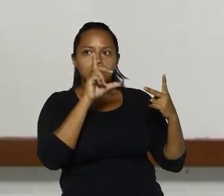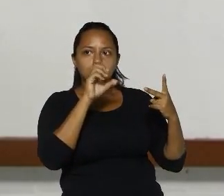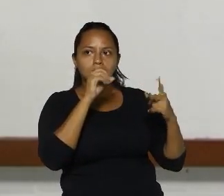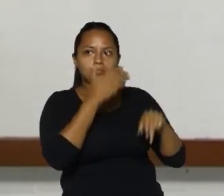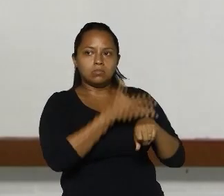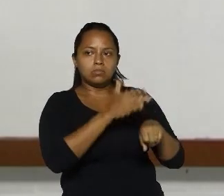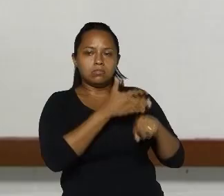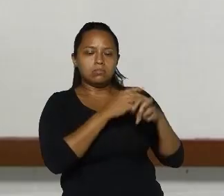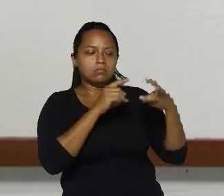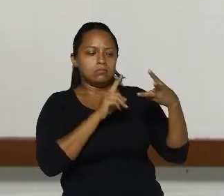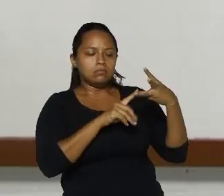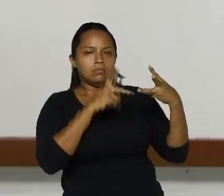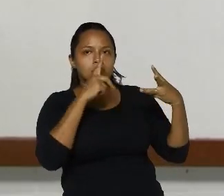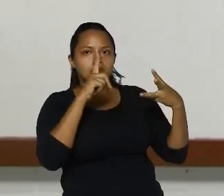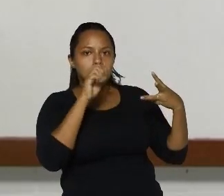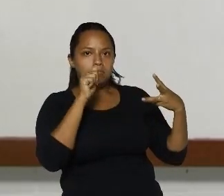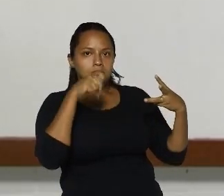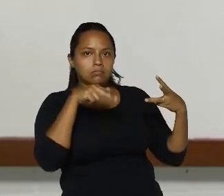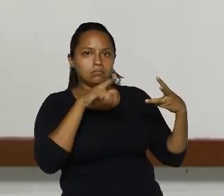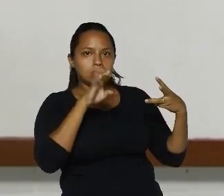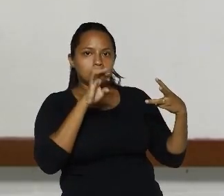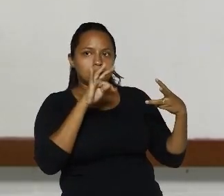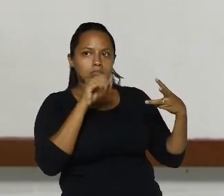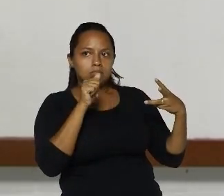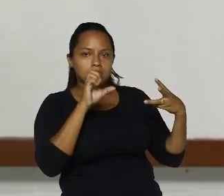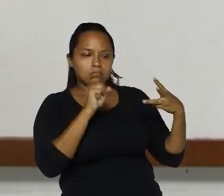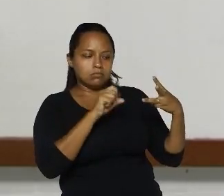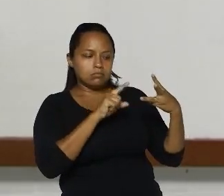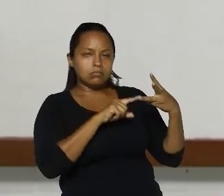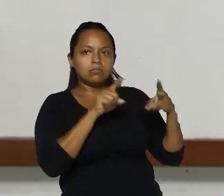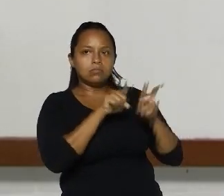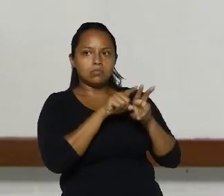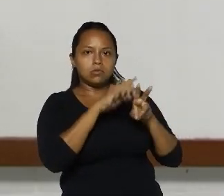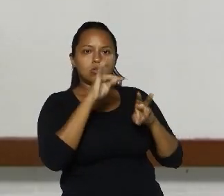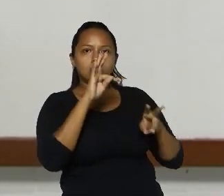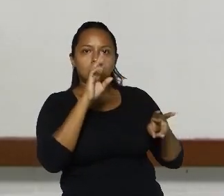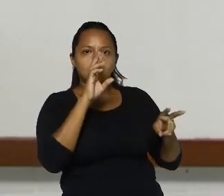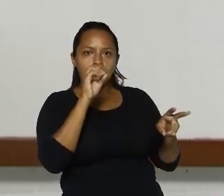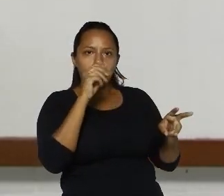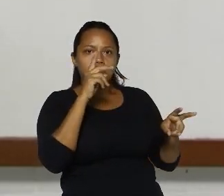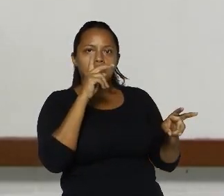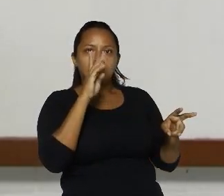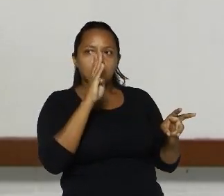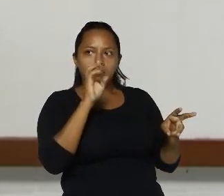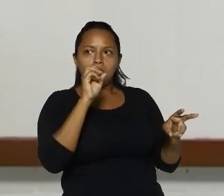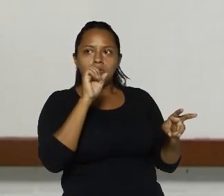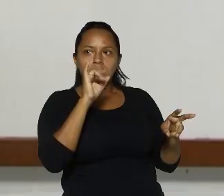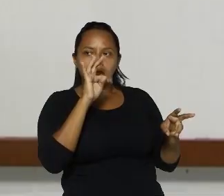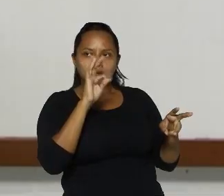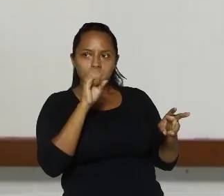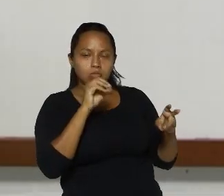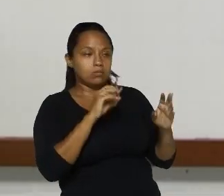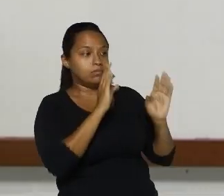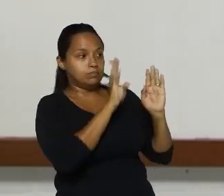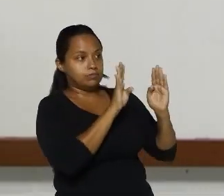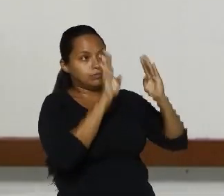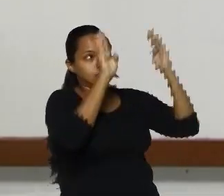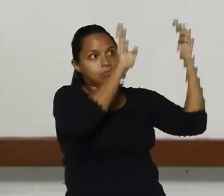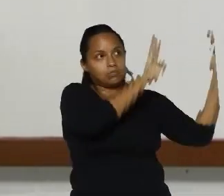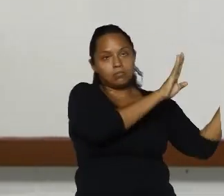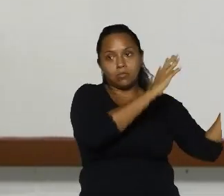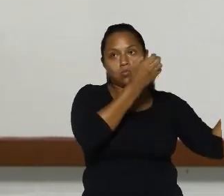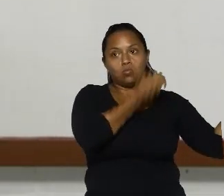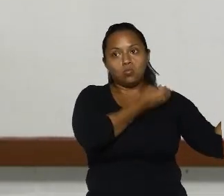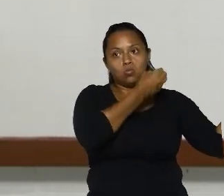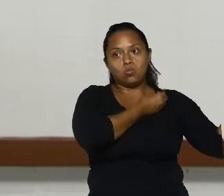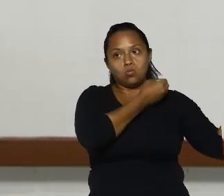também de leucócitos, e as plaquetas, que também são conhecidas como trombócitos. Nessa segunda coluna, nós temos